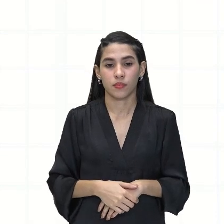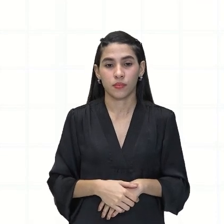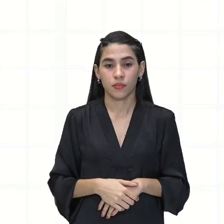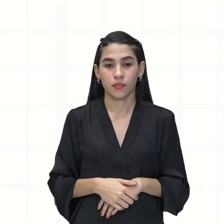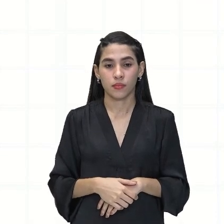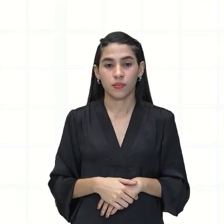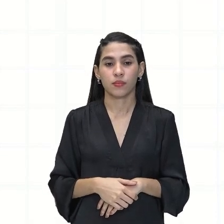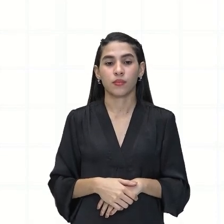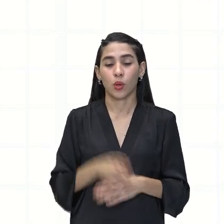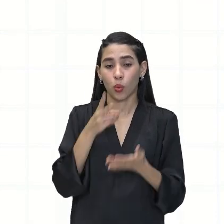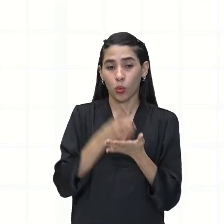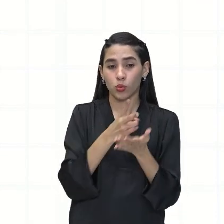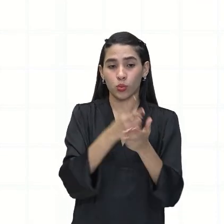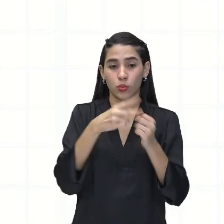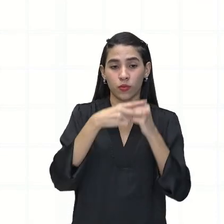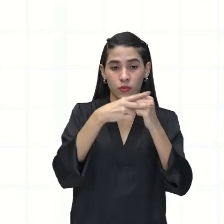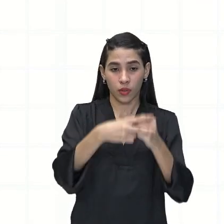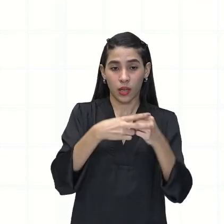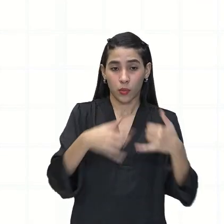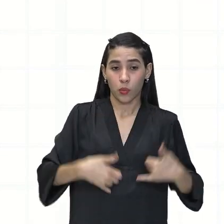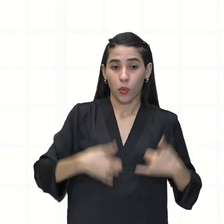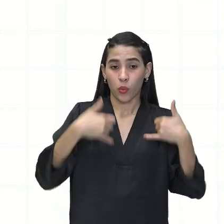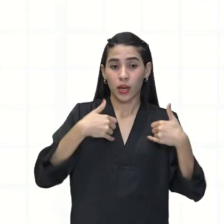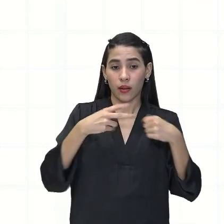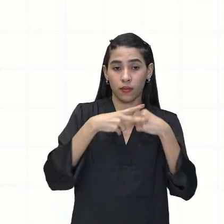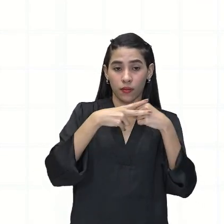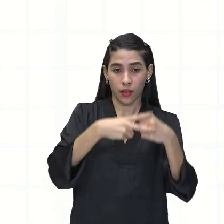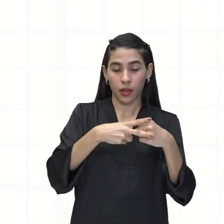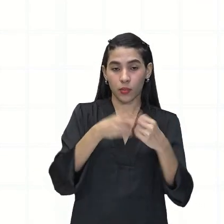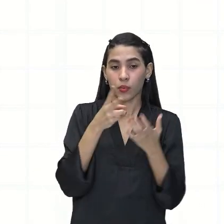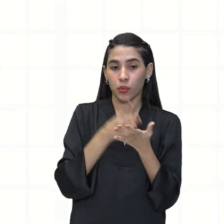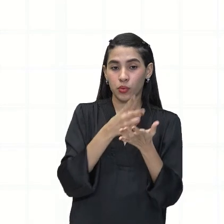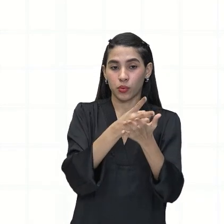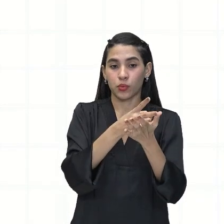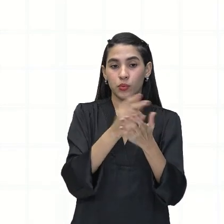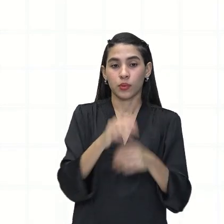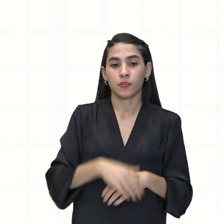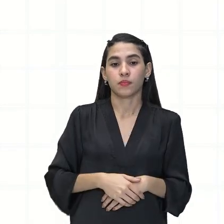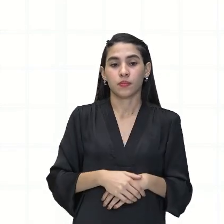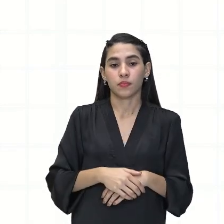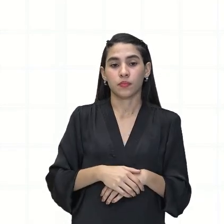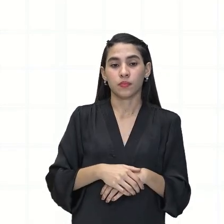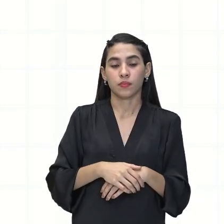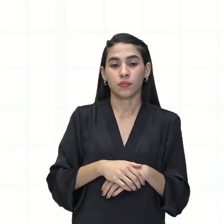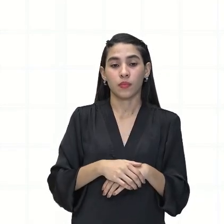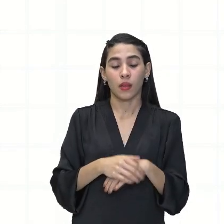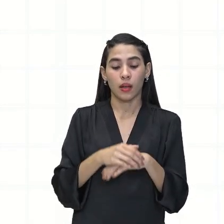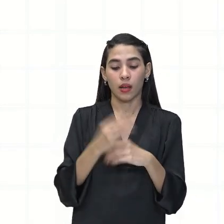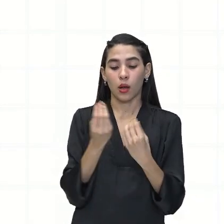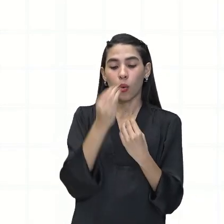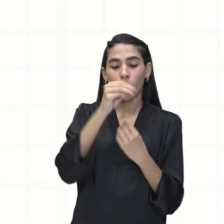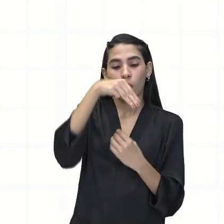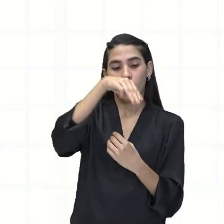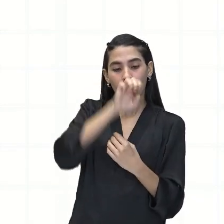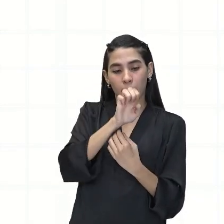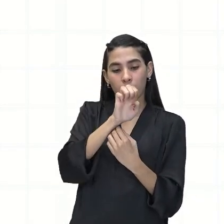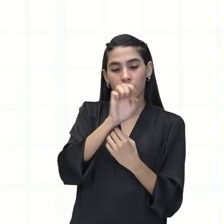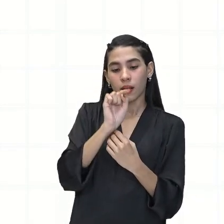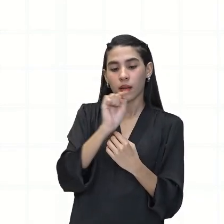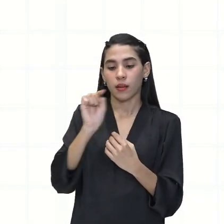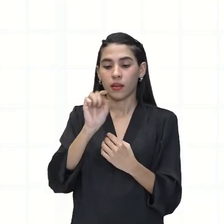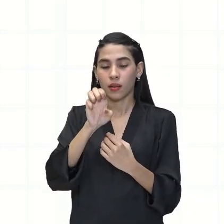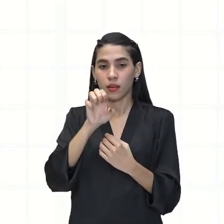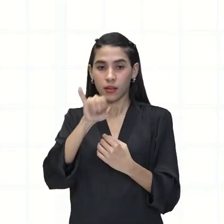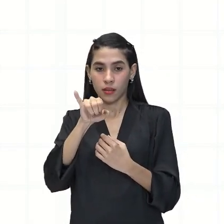aqui o verbo como se ele tivesse só a metade aqui, pega aqui a terminação do verbo, lá da conjugação, da